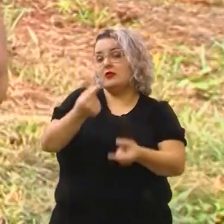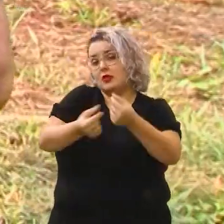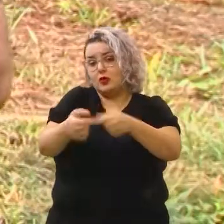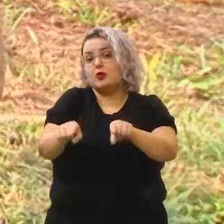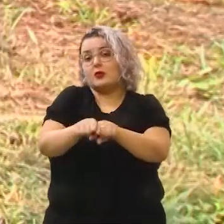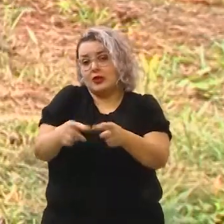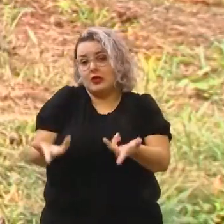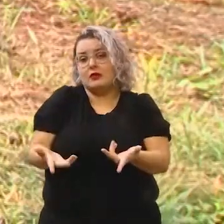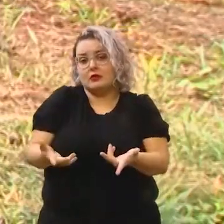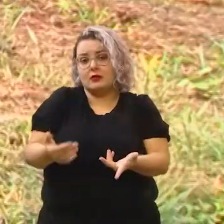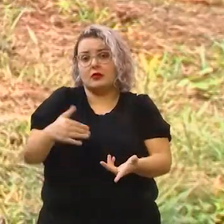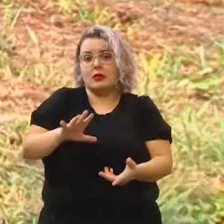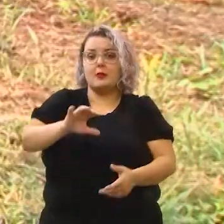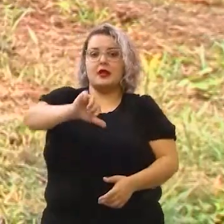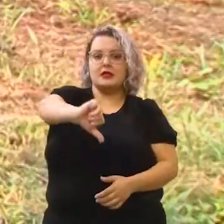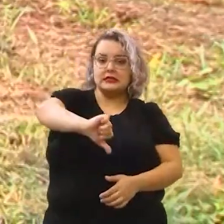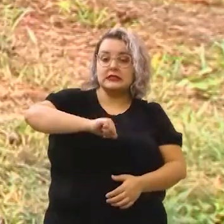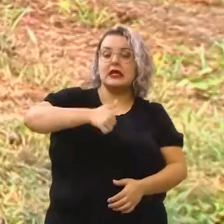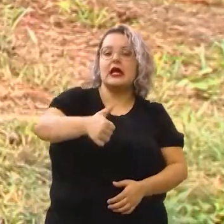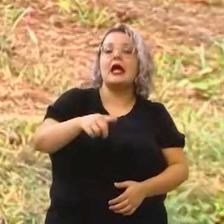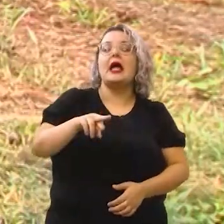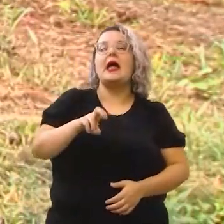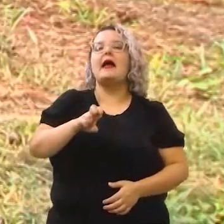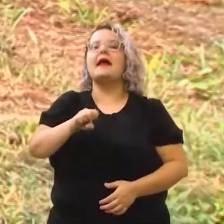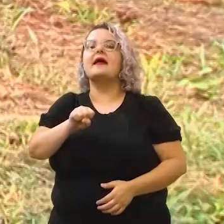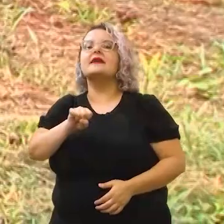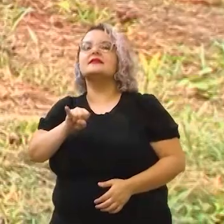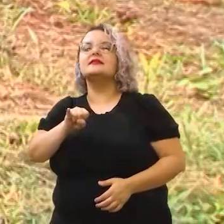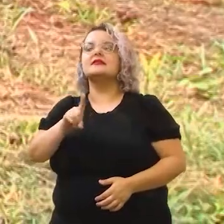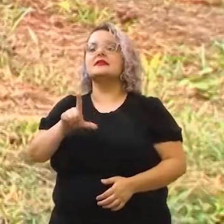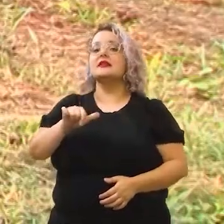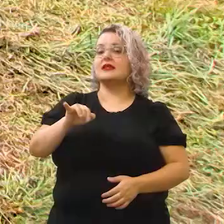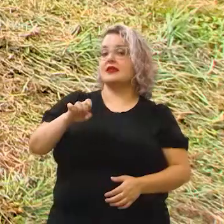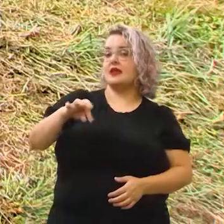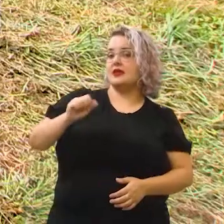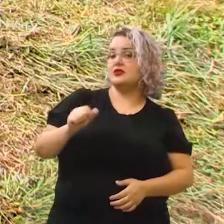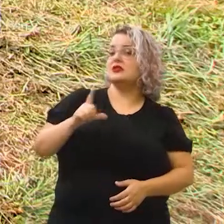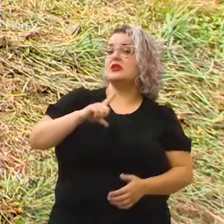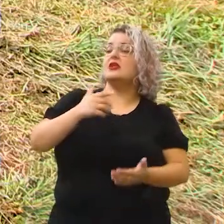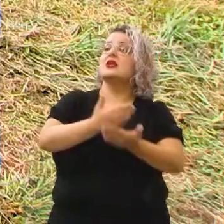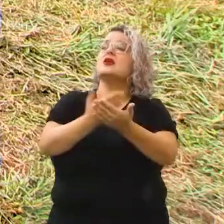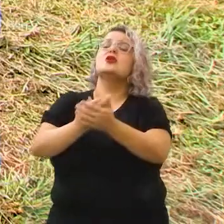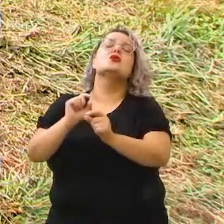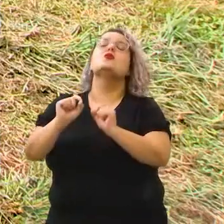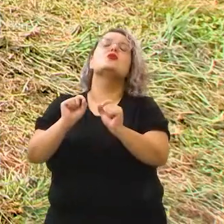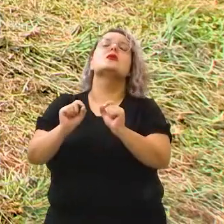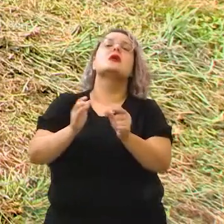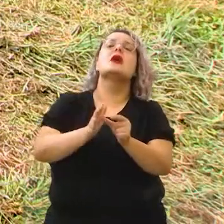economicamente, eles também são mais resilientes, né? Então a gente já tem estudos. O que é